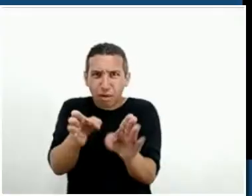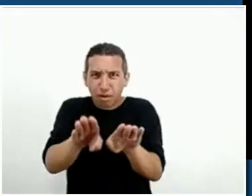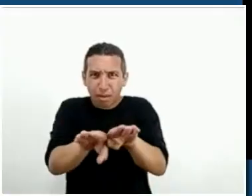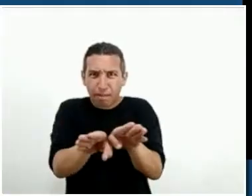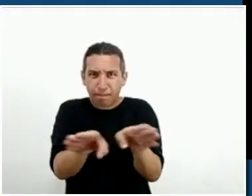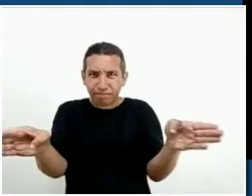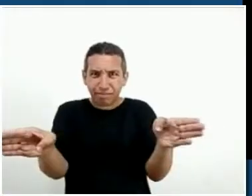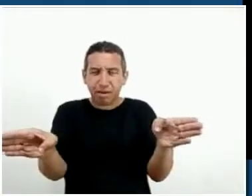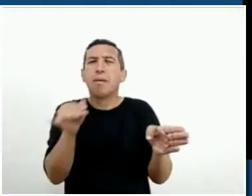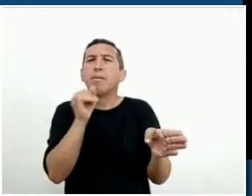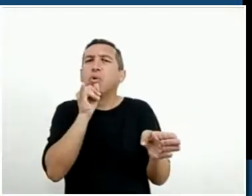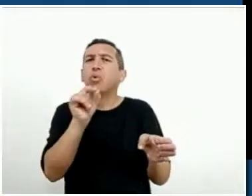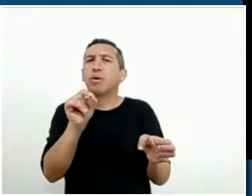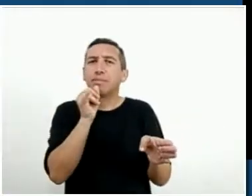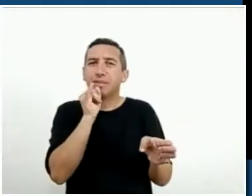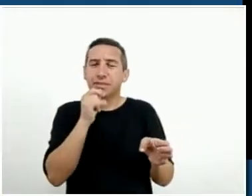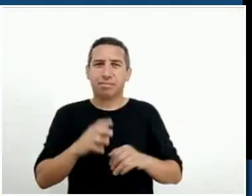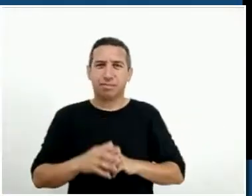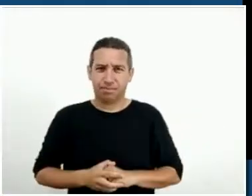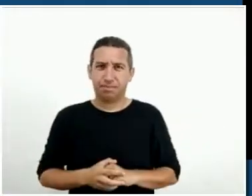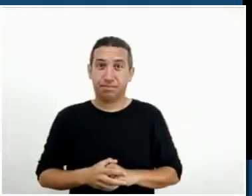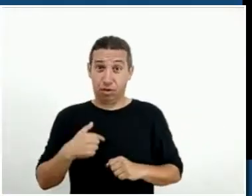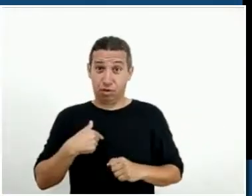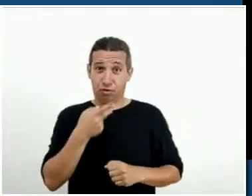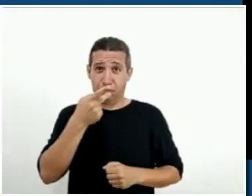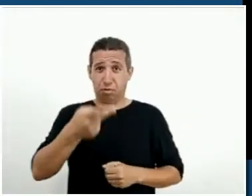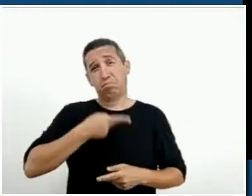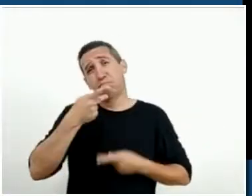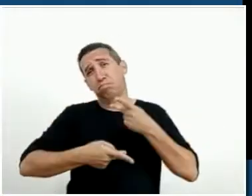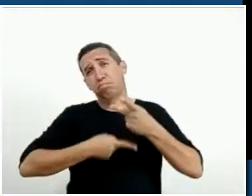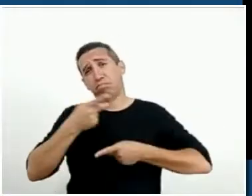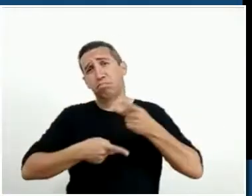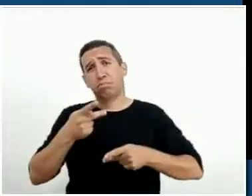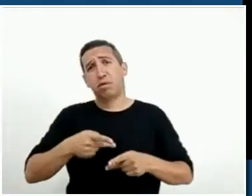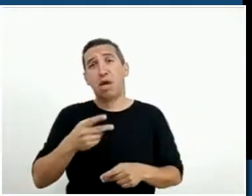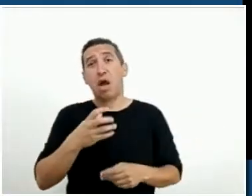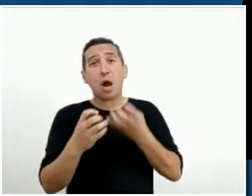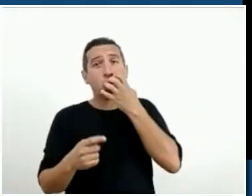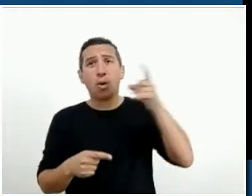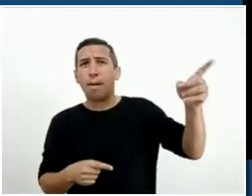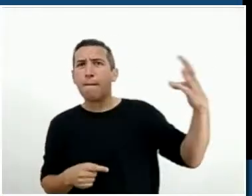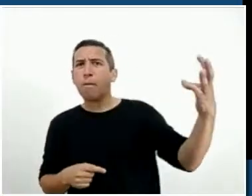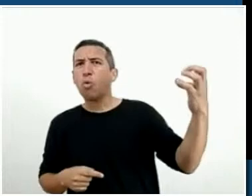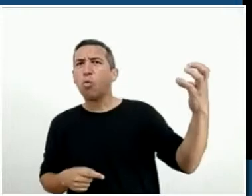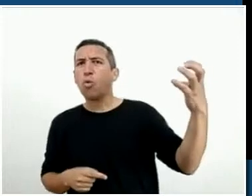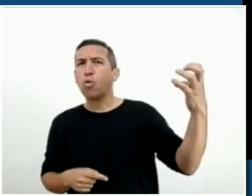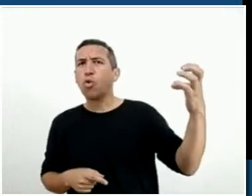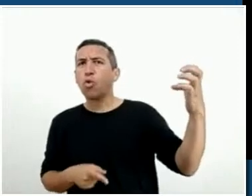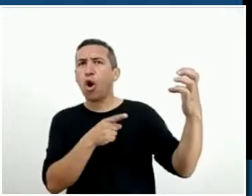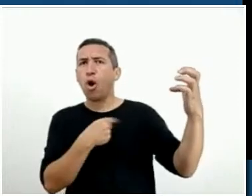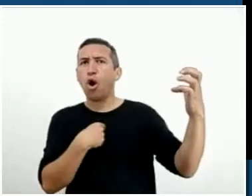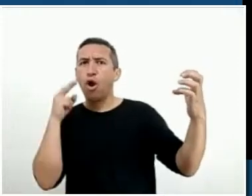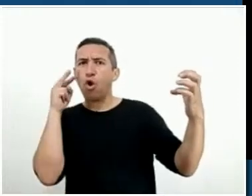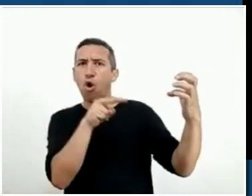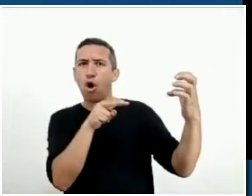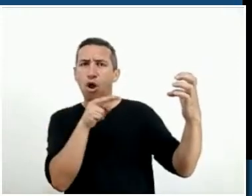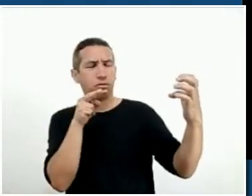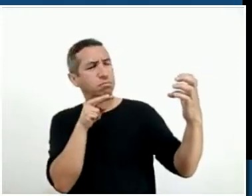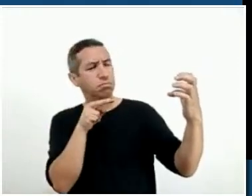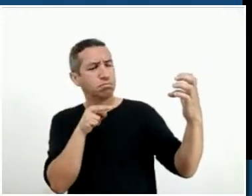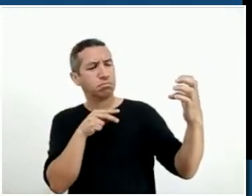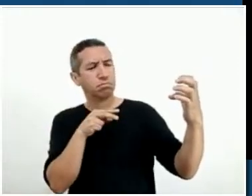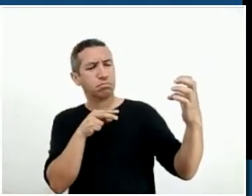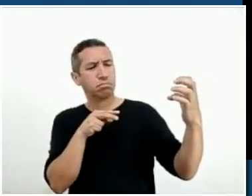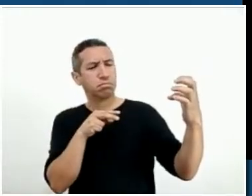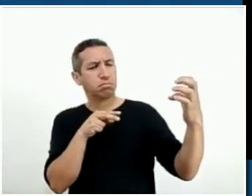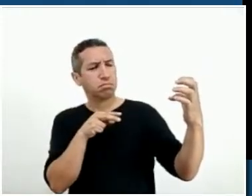é eu estou aqui falando com vocês e, de repente, meu cachorro começa a latir, eu olho para ele e tal, e dou um sinal, ele